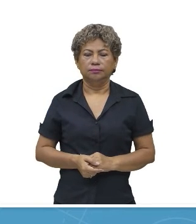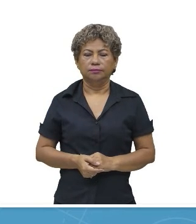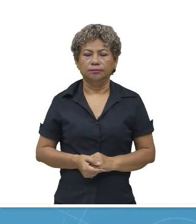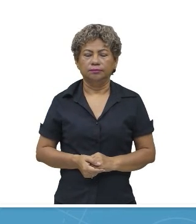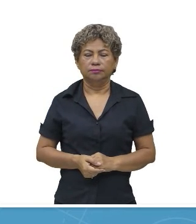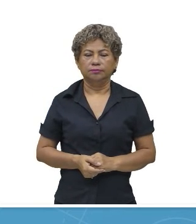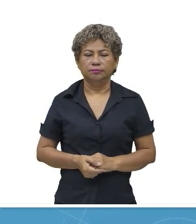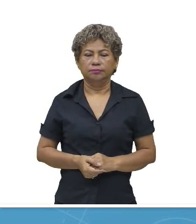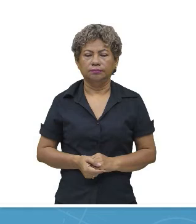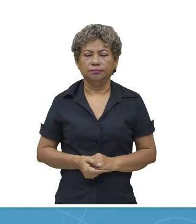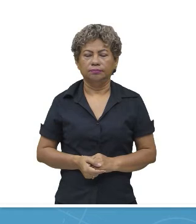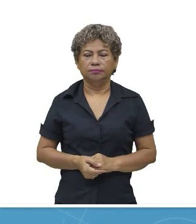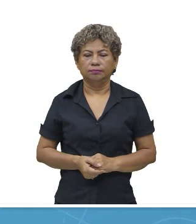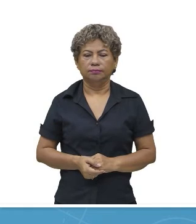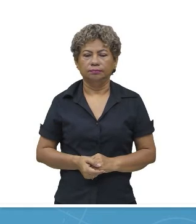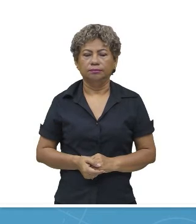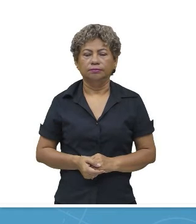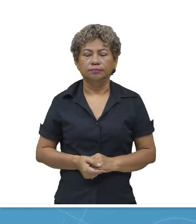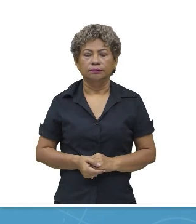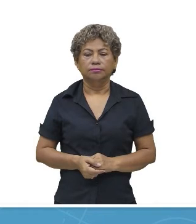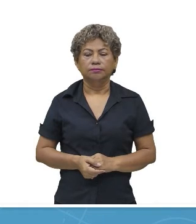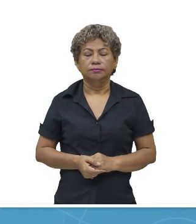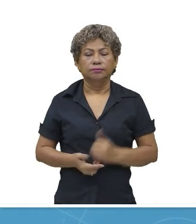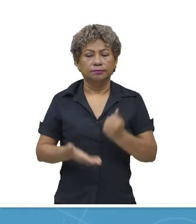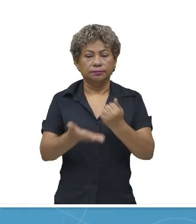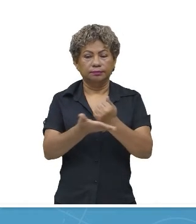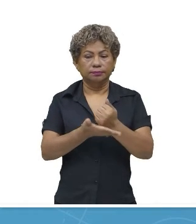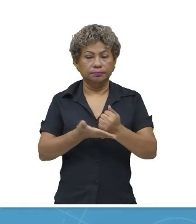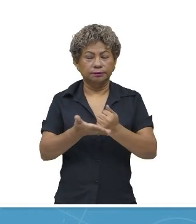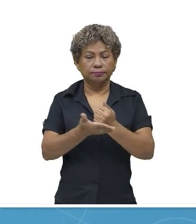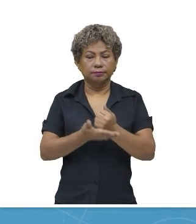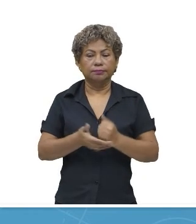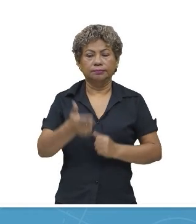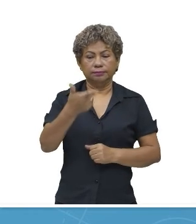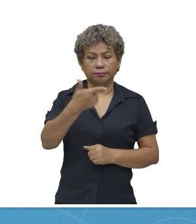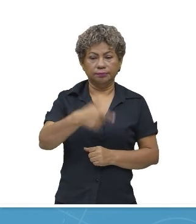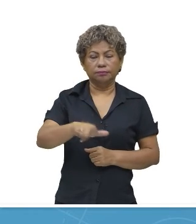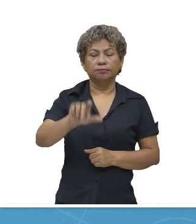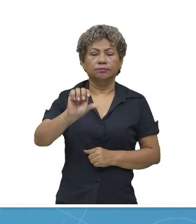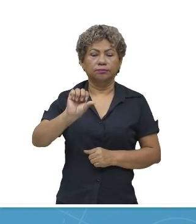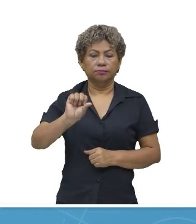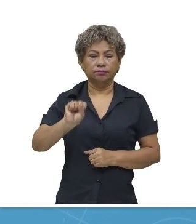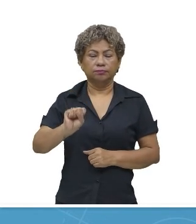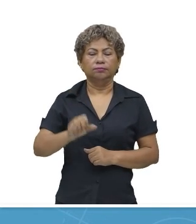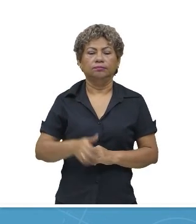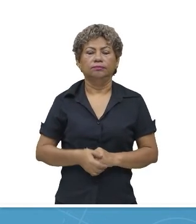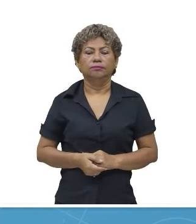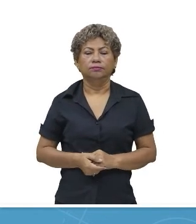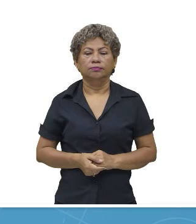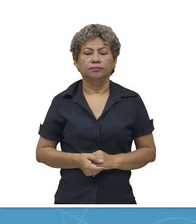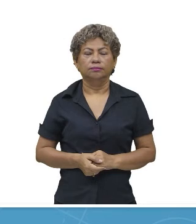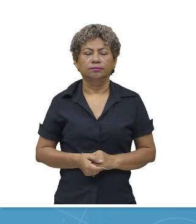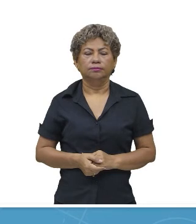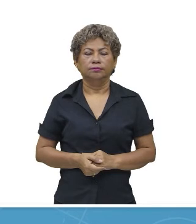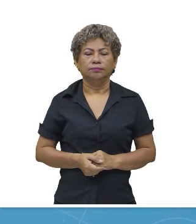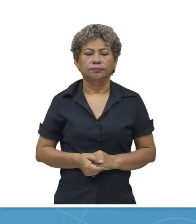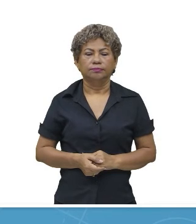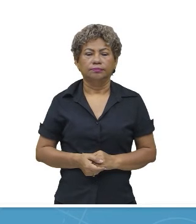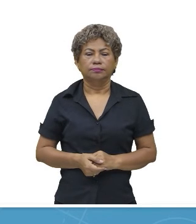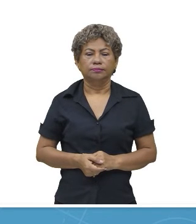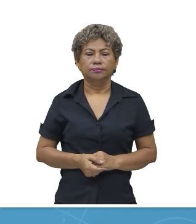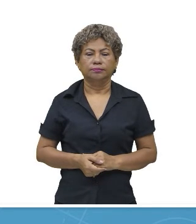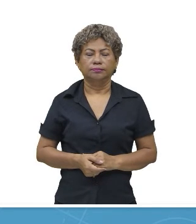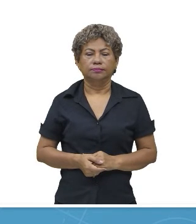da mesma base. Então, a gente repete a base e soma os expoentes. O expoente de